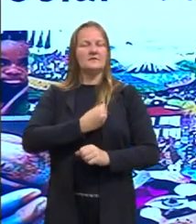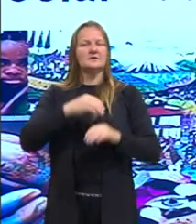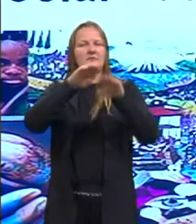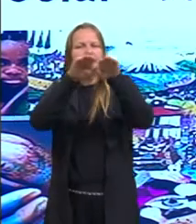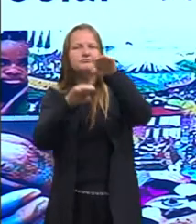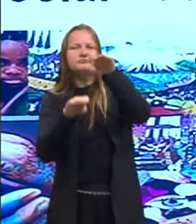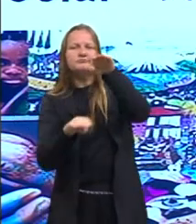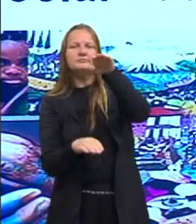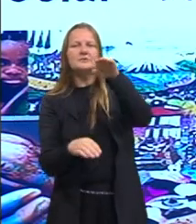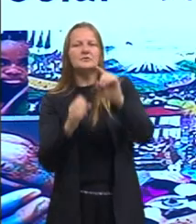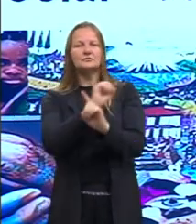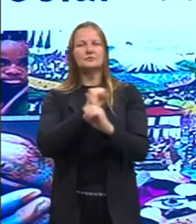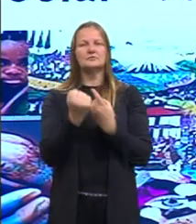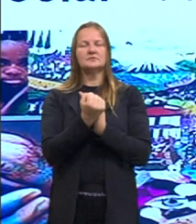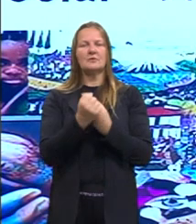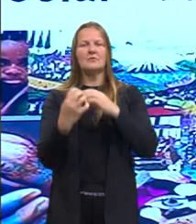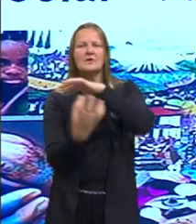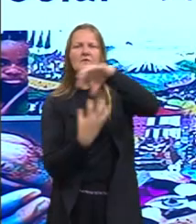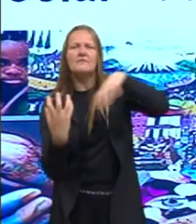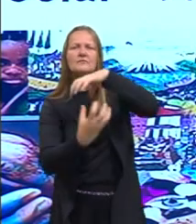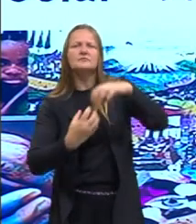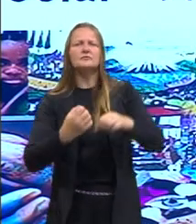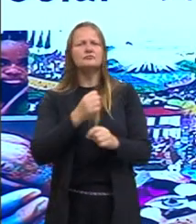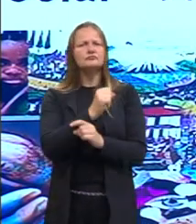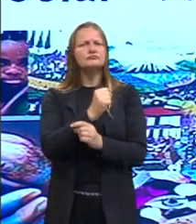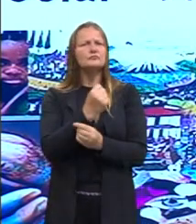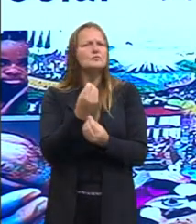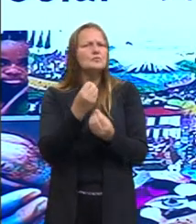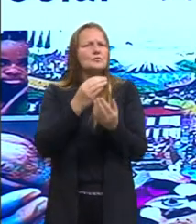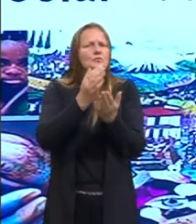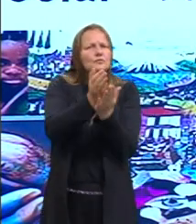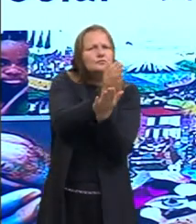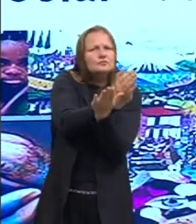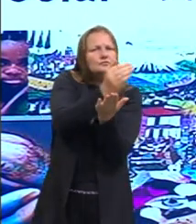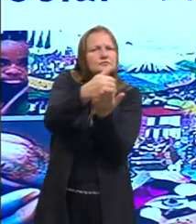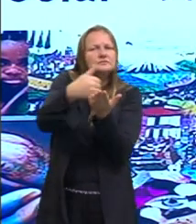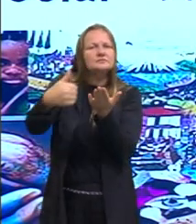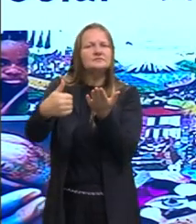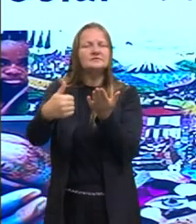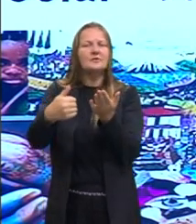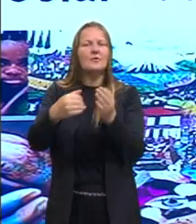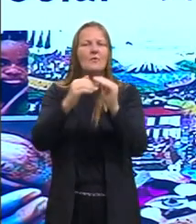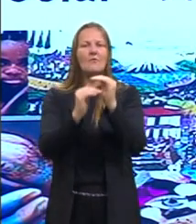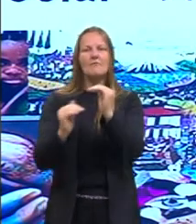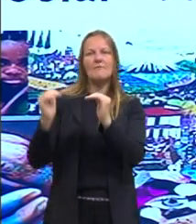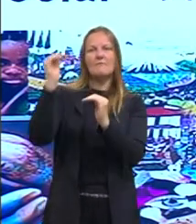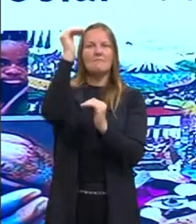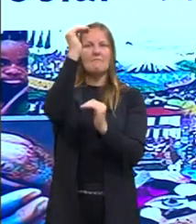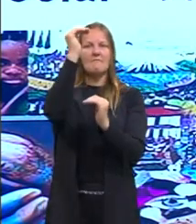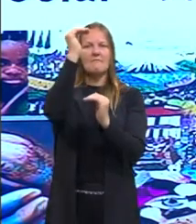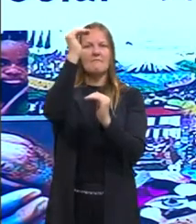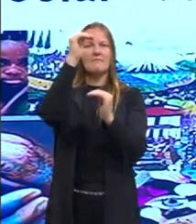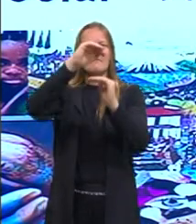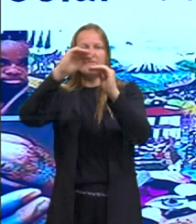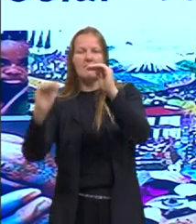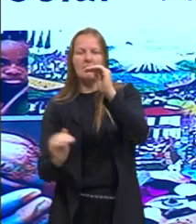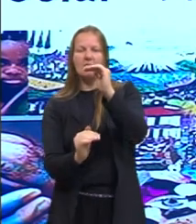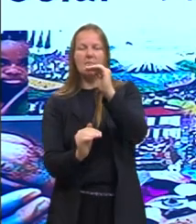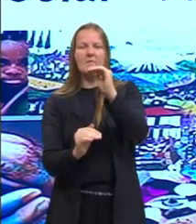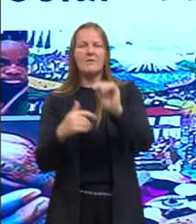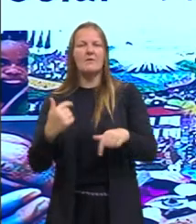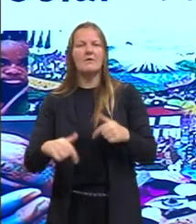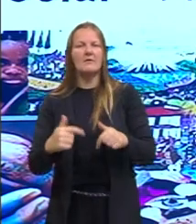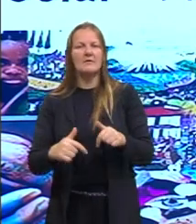a partir da Revolução Industrial essa divisão entre entre classe proletária e a classe